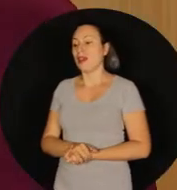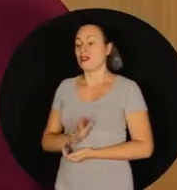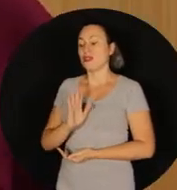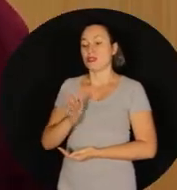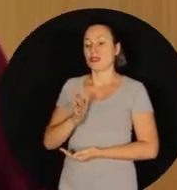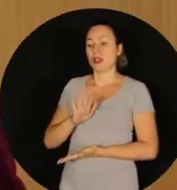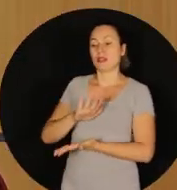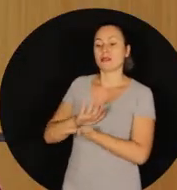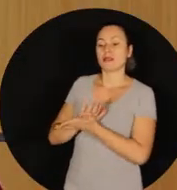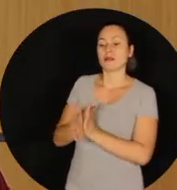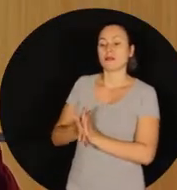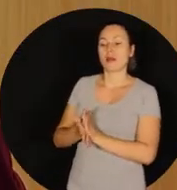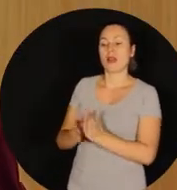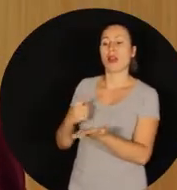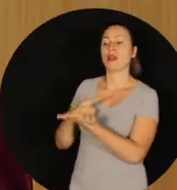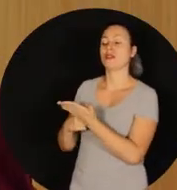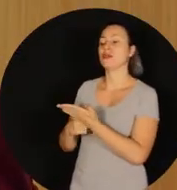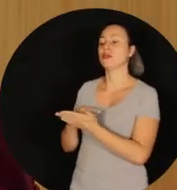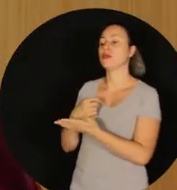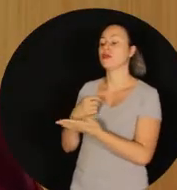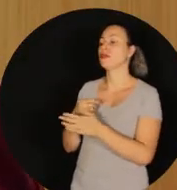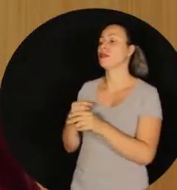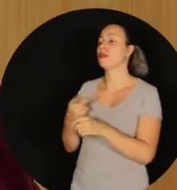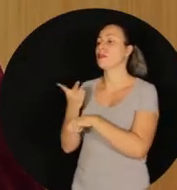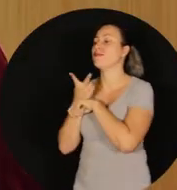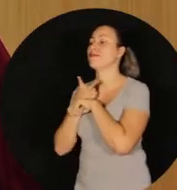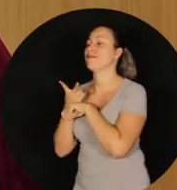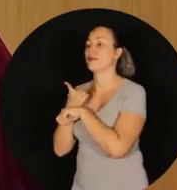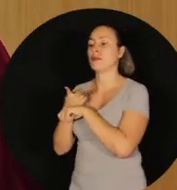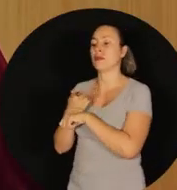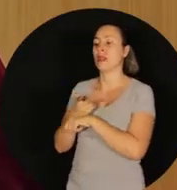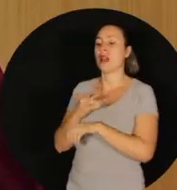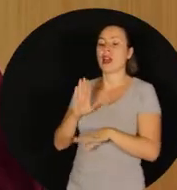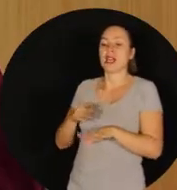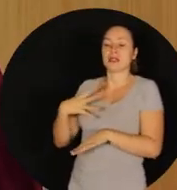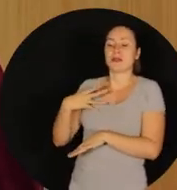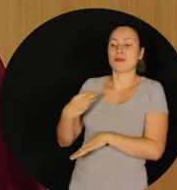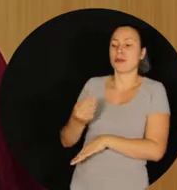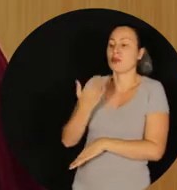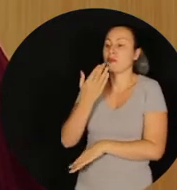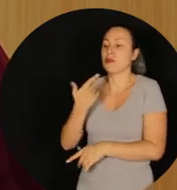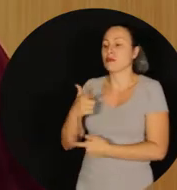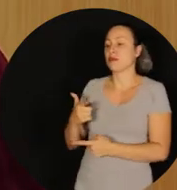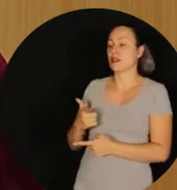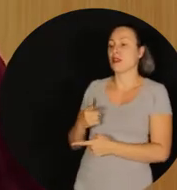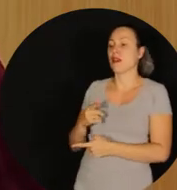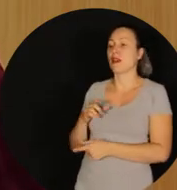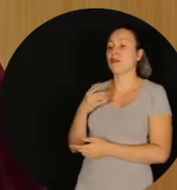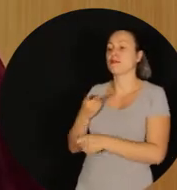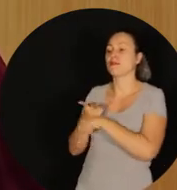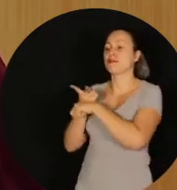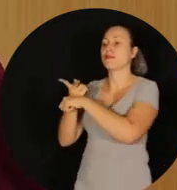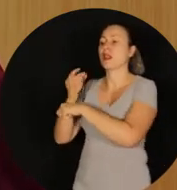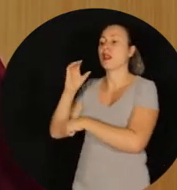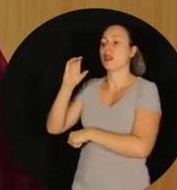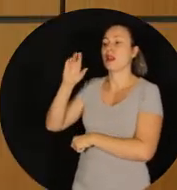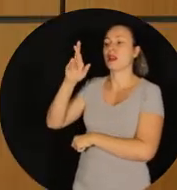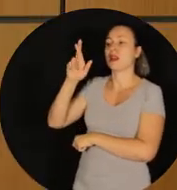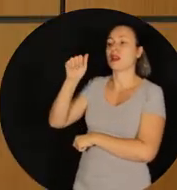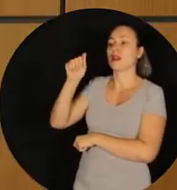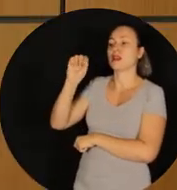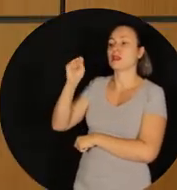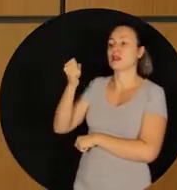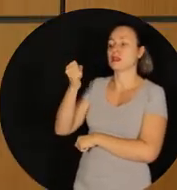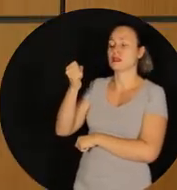Fui discriminada, muitas vezes eu procurava ajuda nos piores momentos da minha vida. Mãe, se o dia sem meus filhos tem nada em casa, eu não craze procurar ajuda.